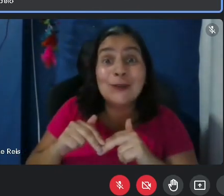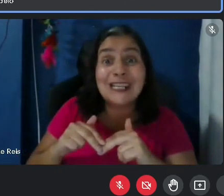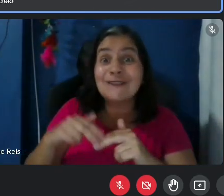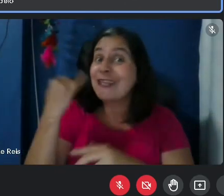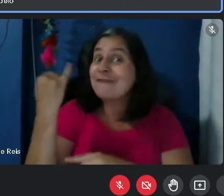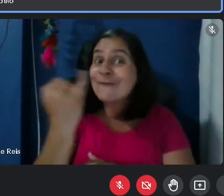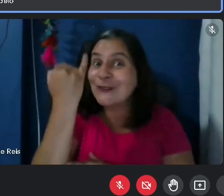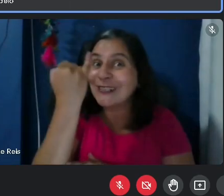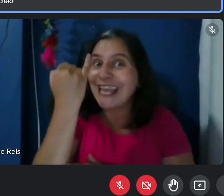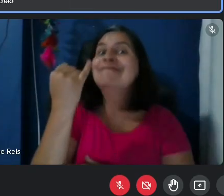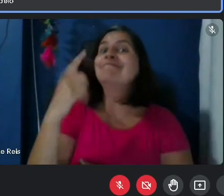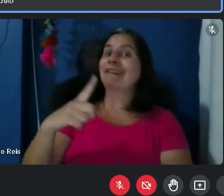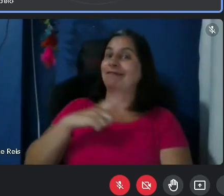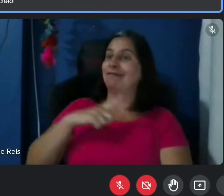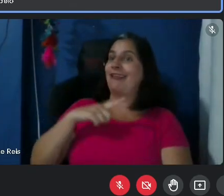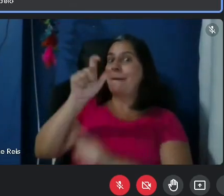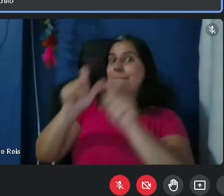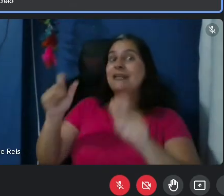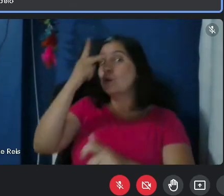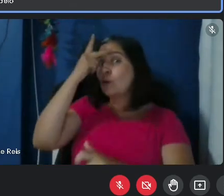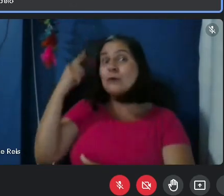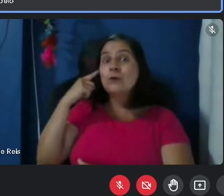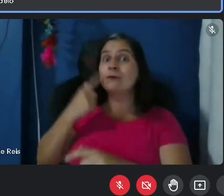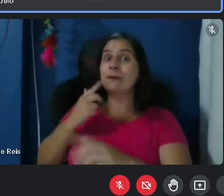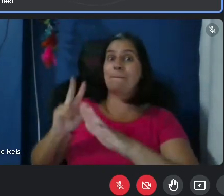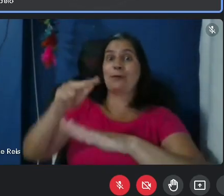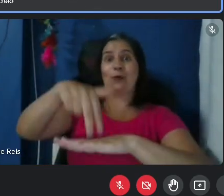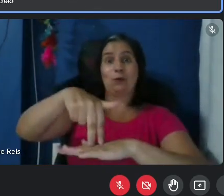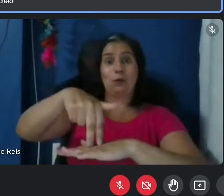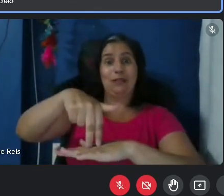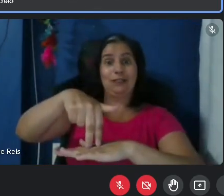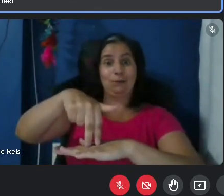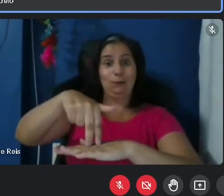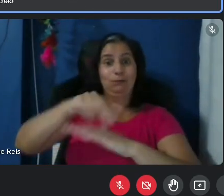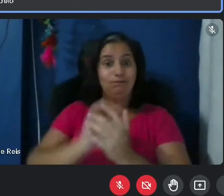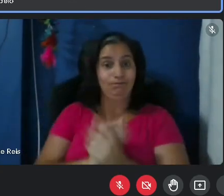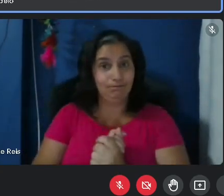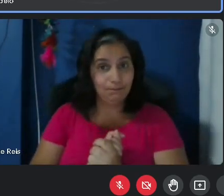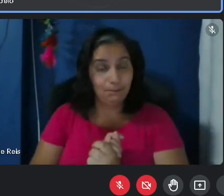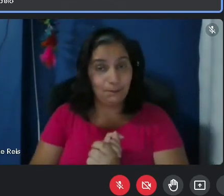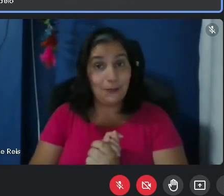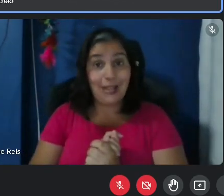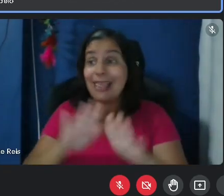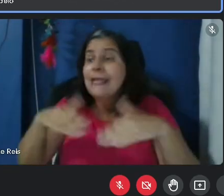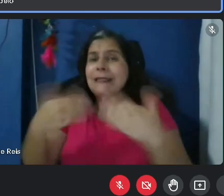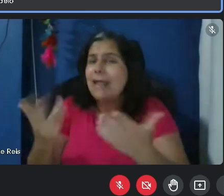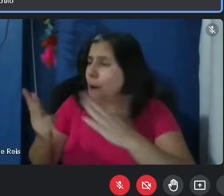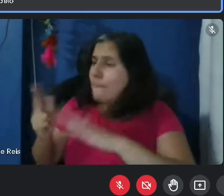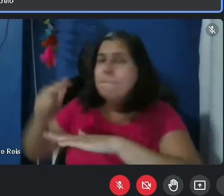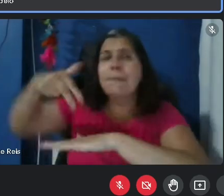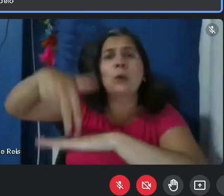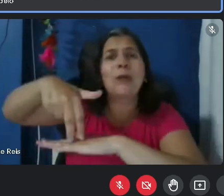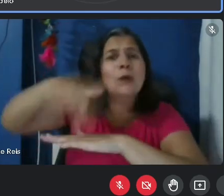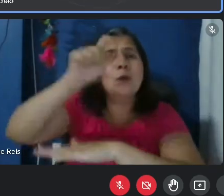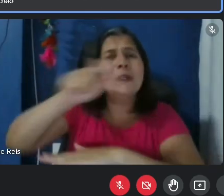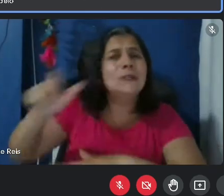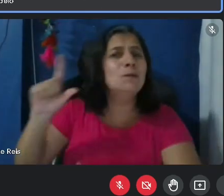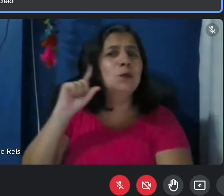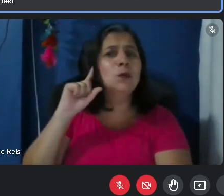Então falta, por isso que é importante a comunidade surda, né, intervir.